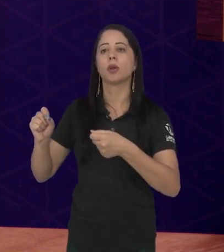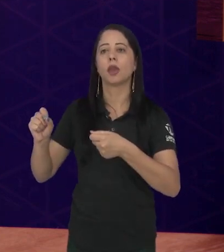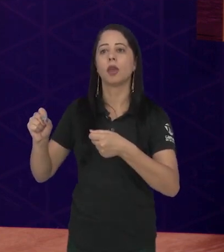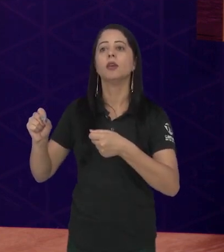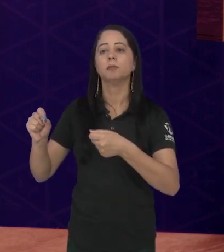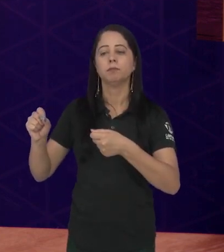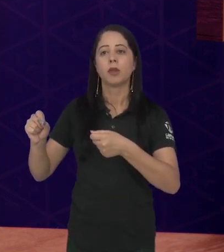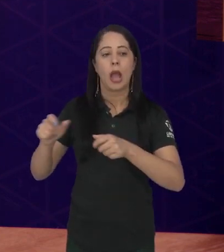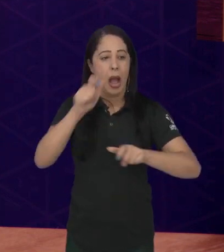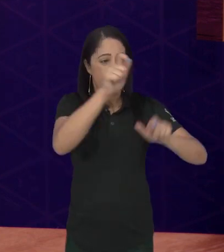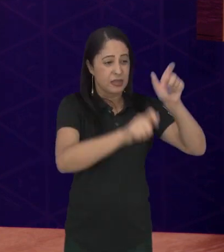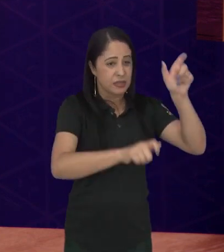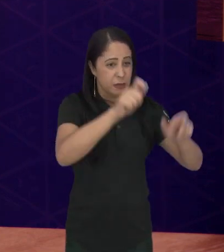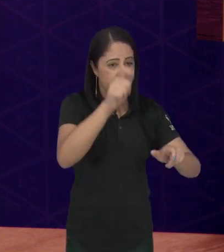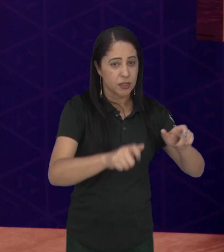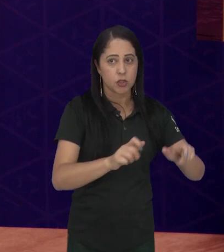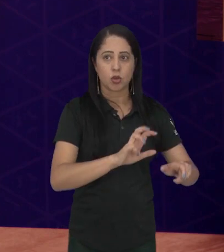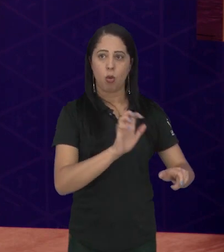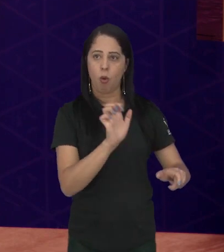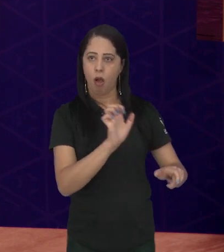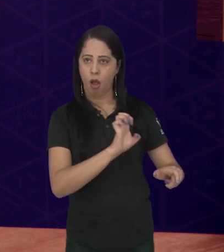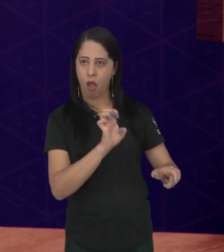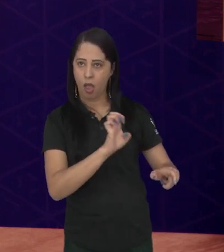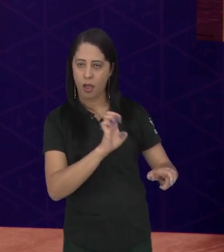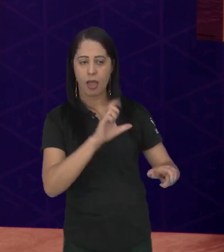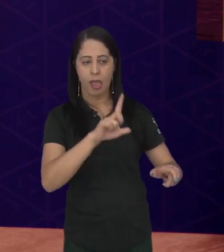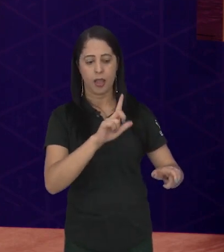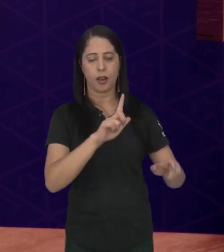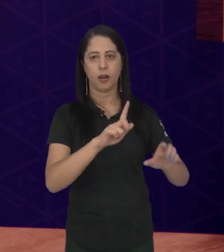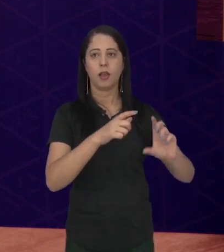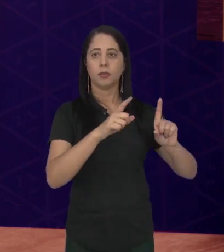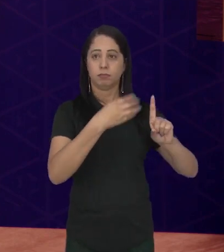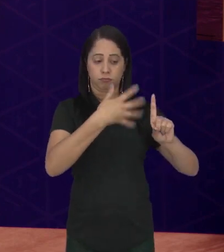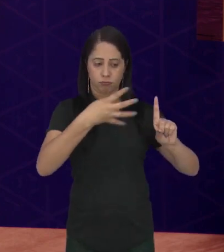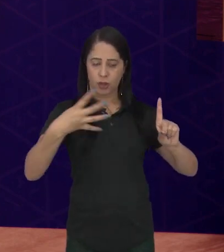as pessoas, né, da comunidade LGBT